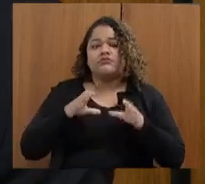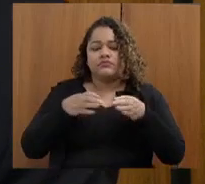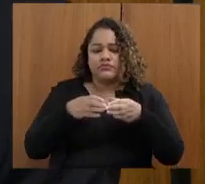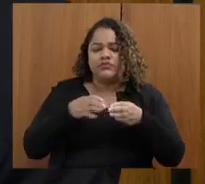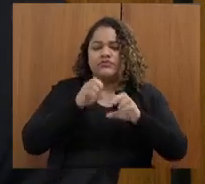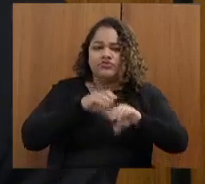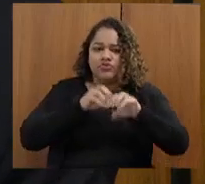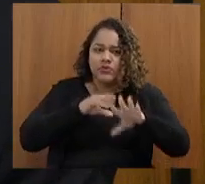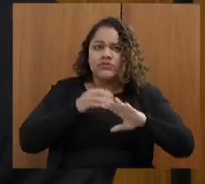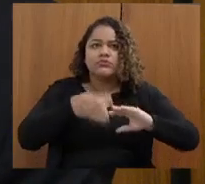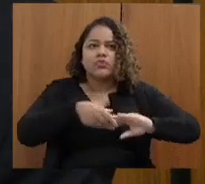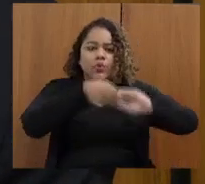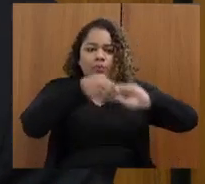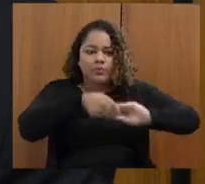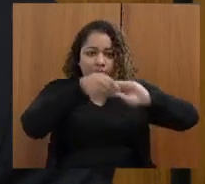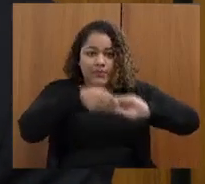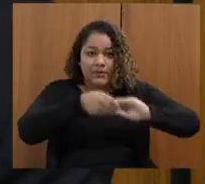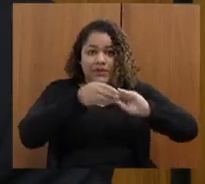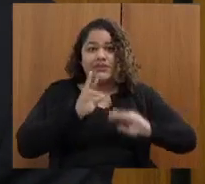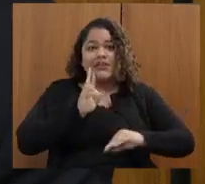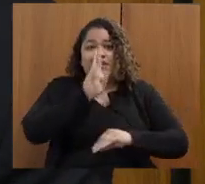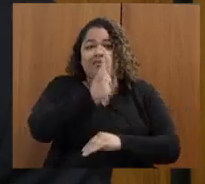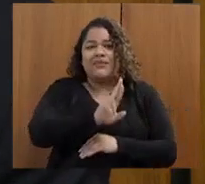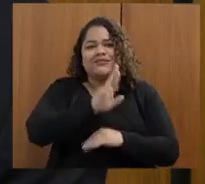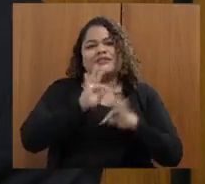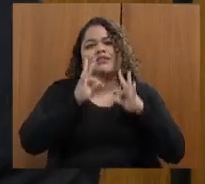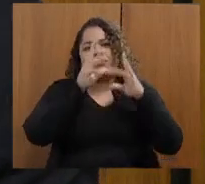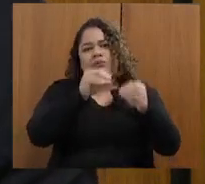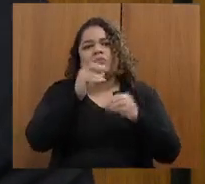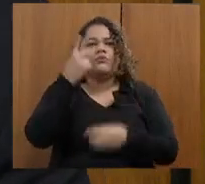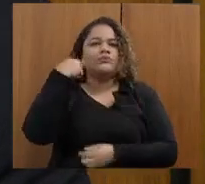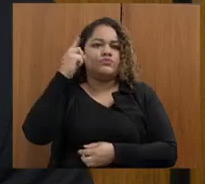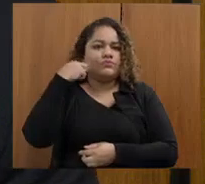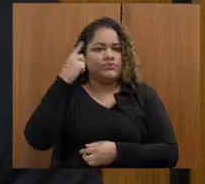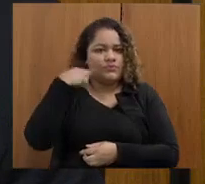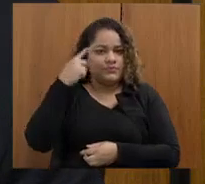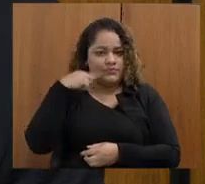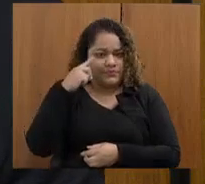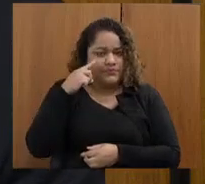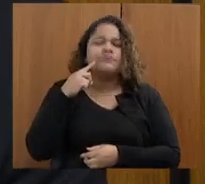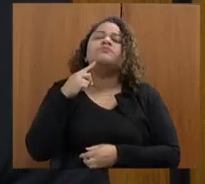Cerqueira cumprimentar todos os parlamentares e parlamentares aqui